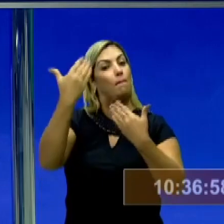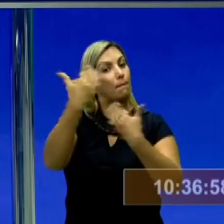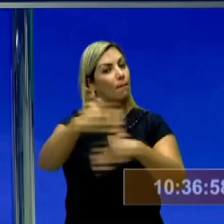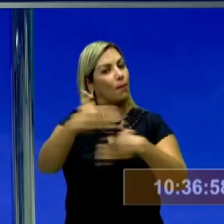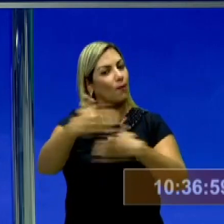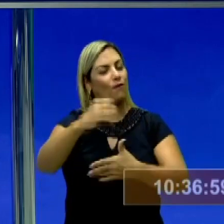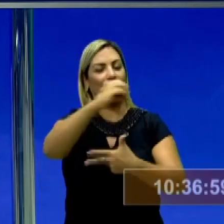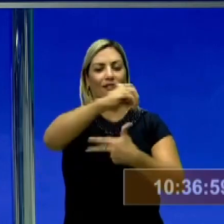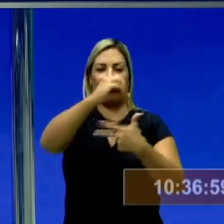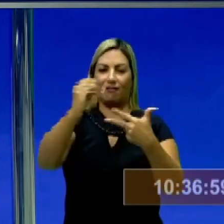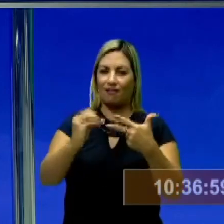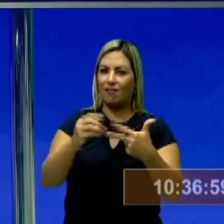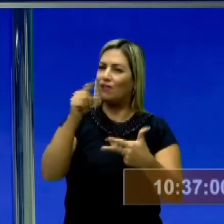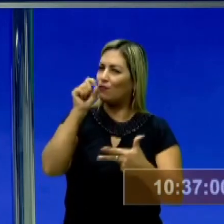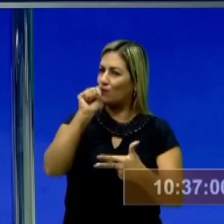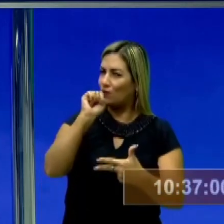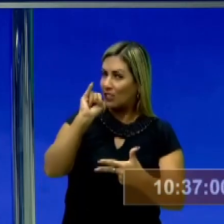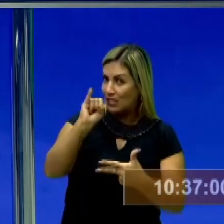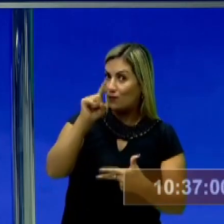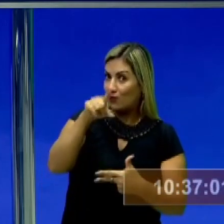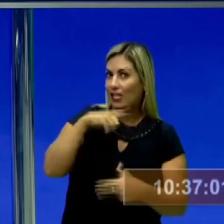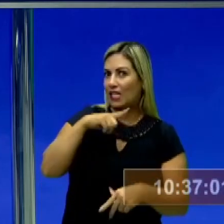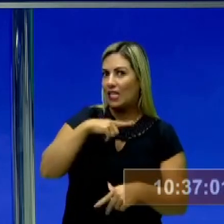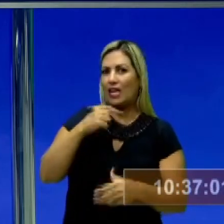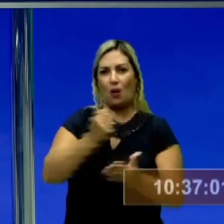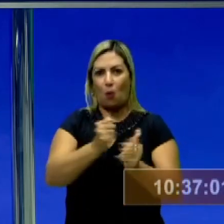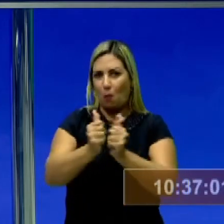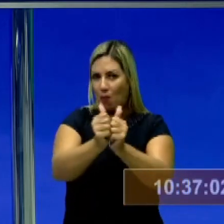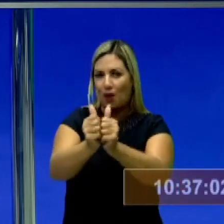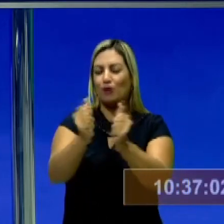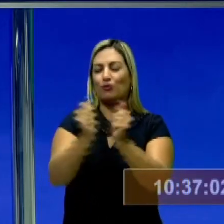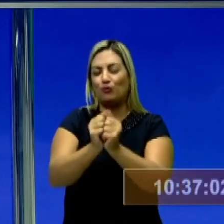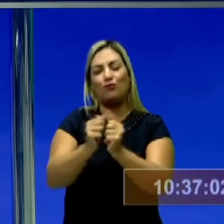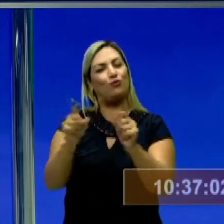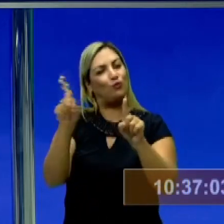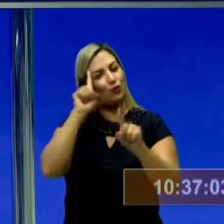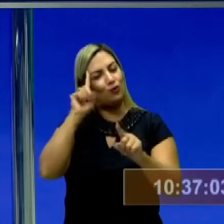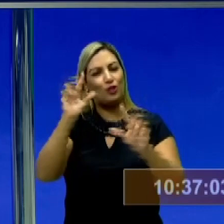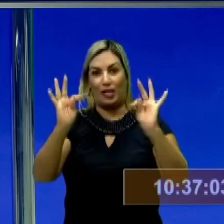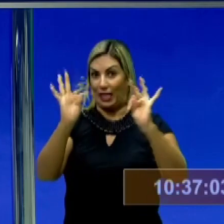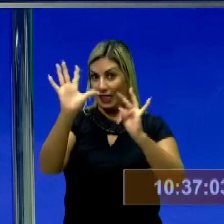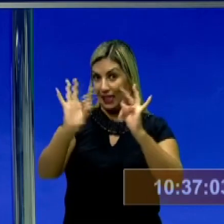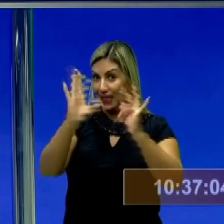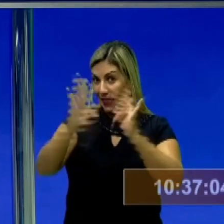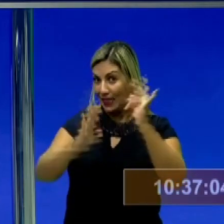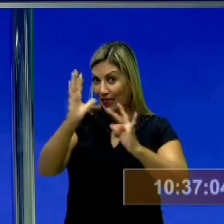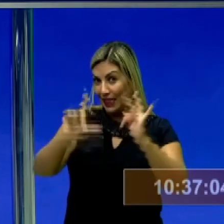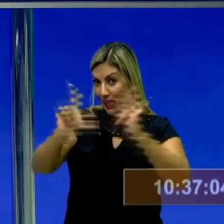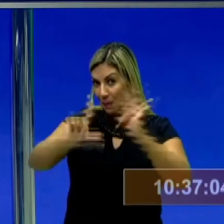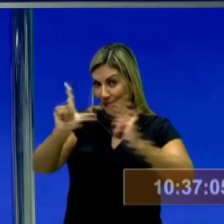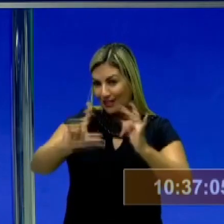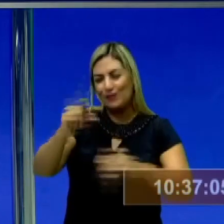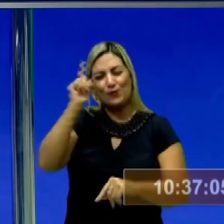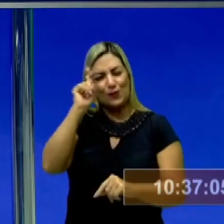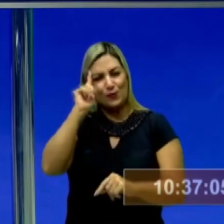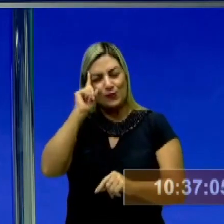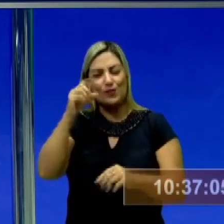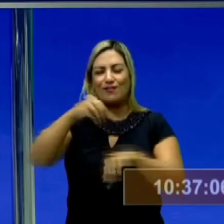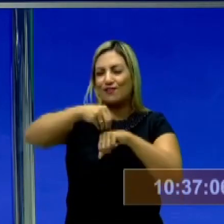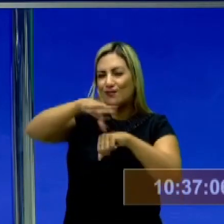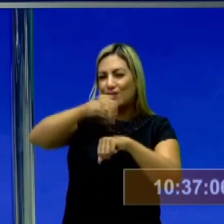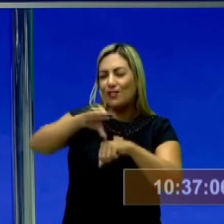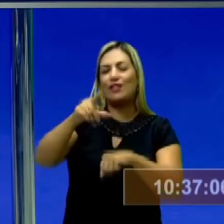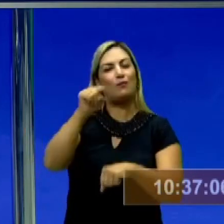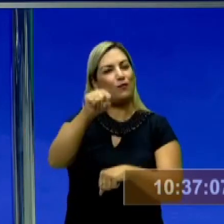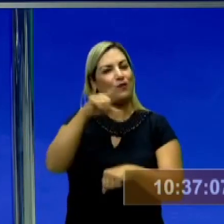do Enem. E se você ficar nos acompanhando aqui, vocês vão aprender bastante, umas dicas super legais para vocês se